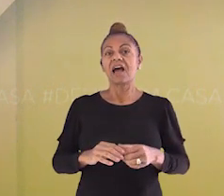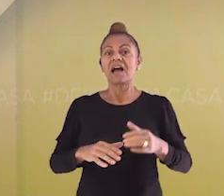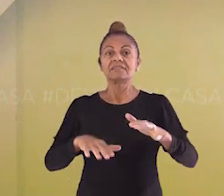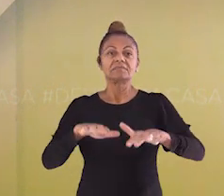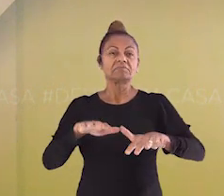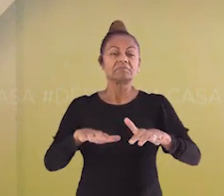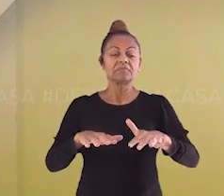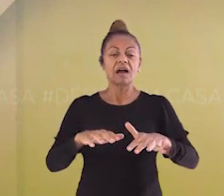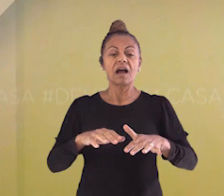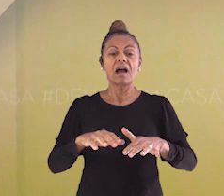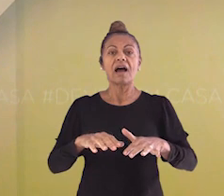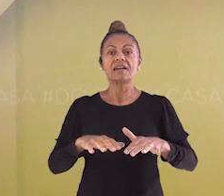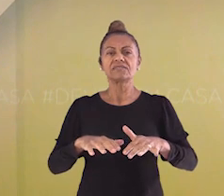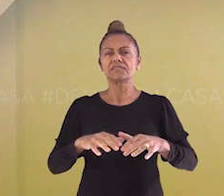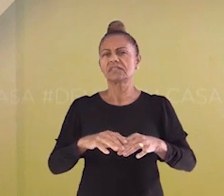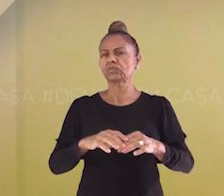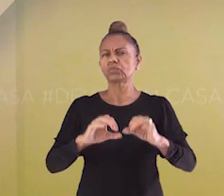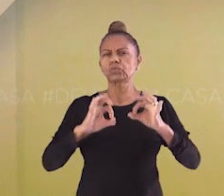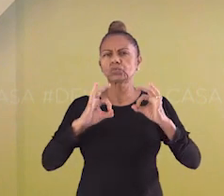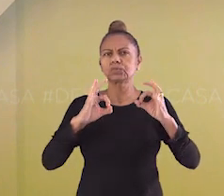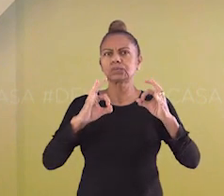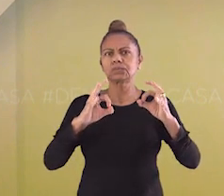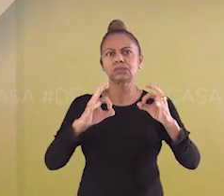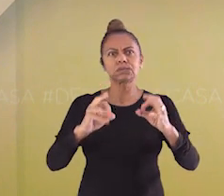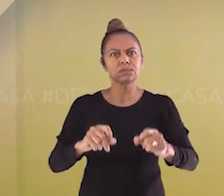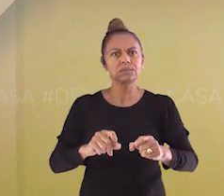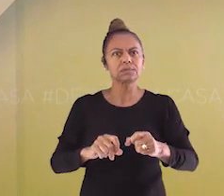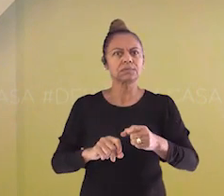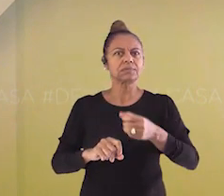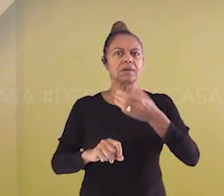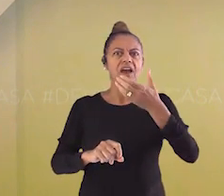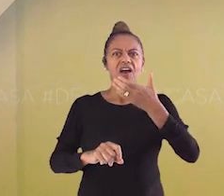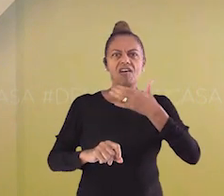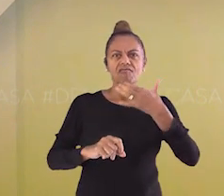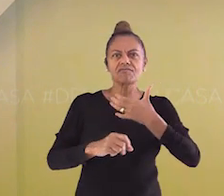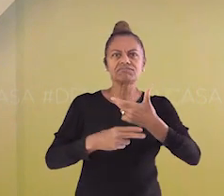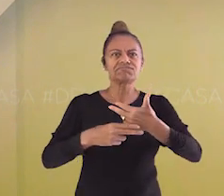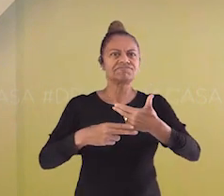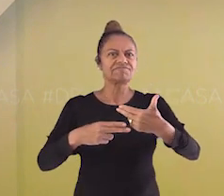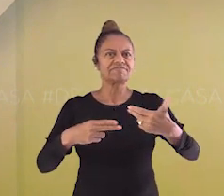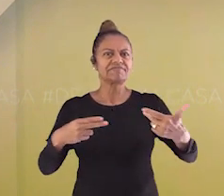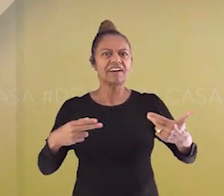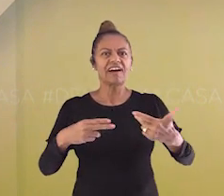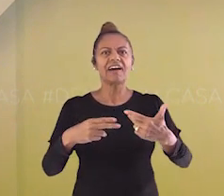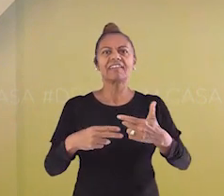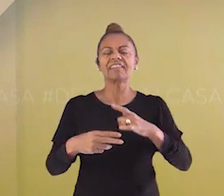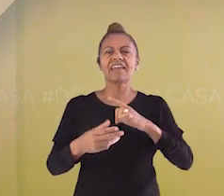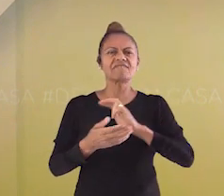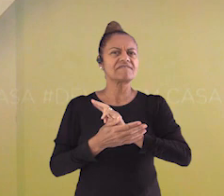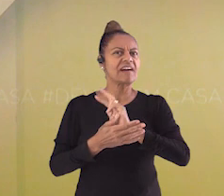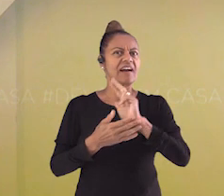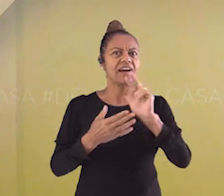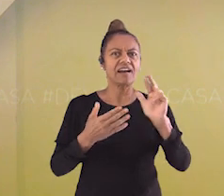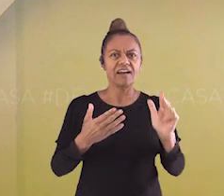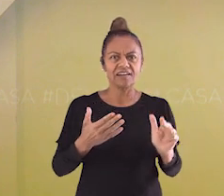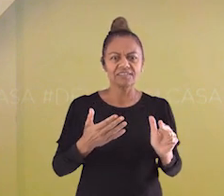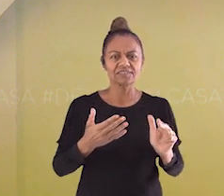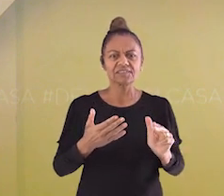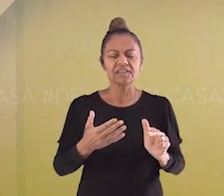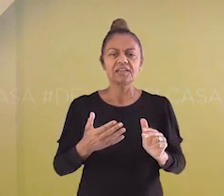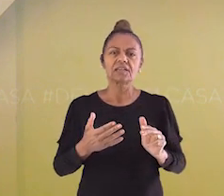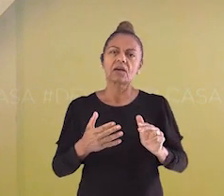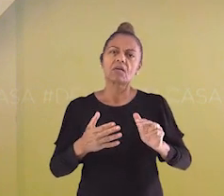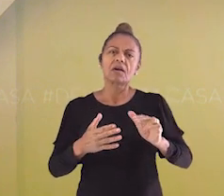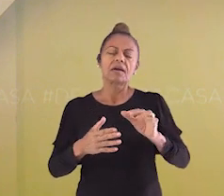como incluir todos eles. Imagina o tamanho da mesa que seria isso, né? Não tem necessidade de fazer isso. O que a gente pode fazer é